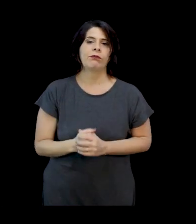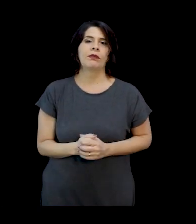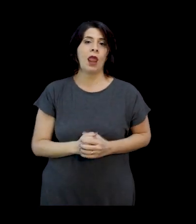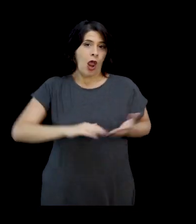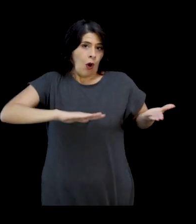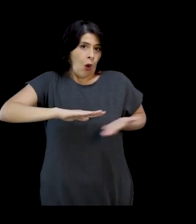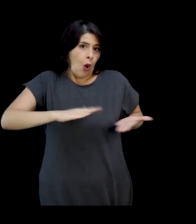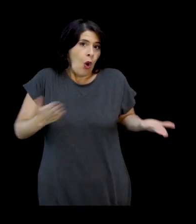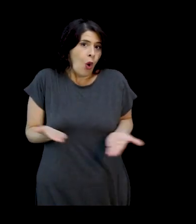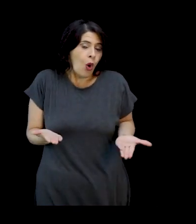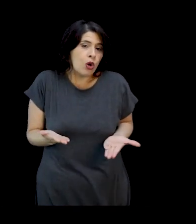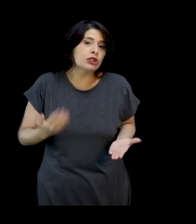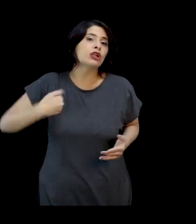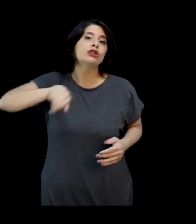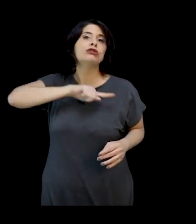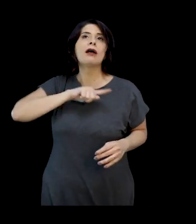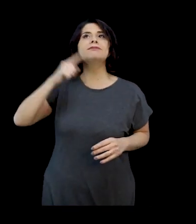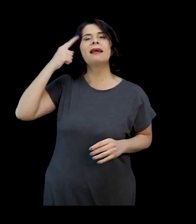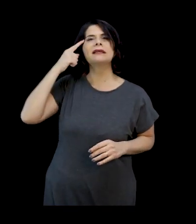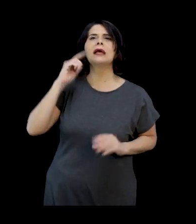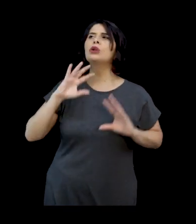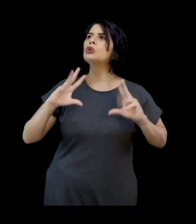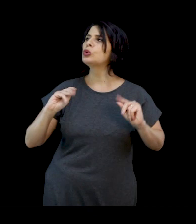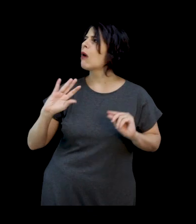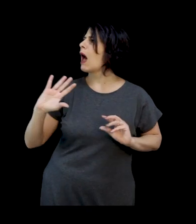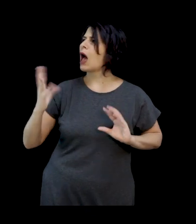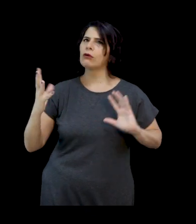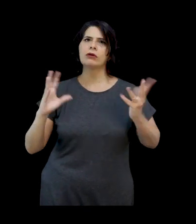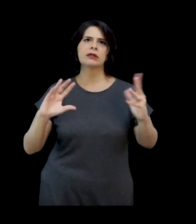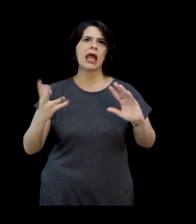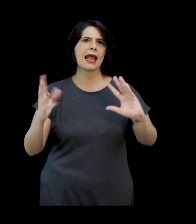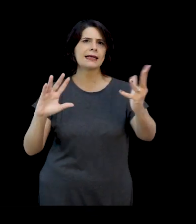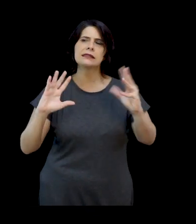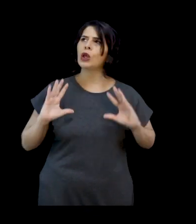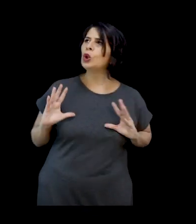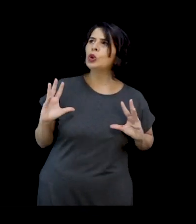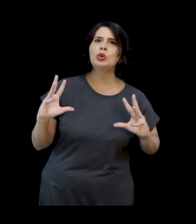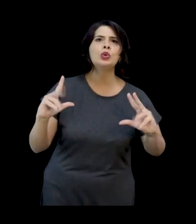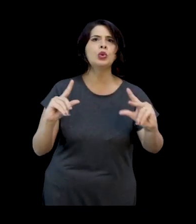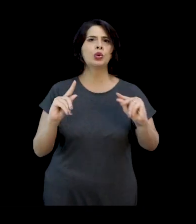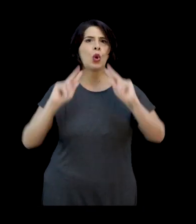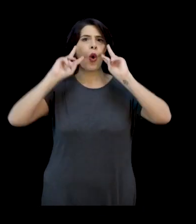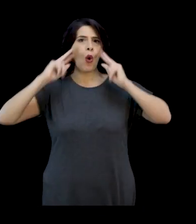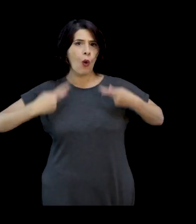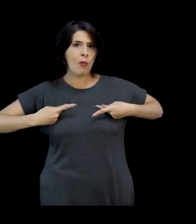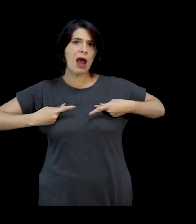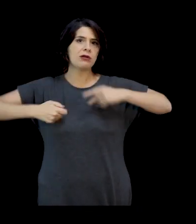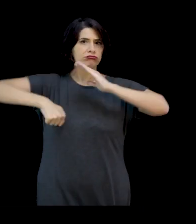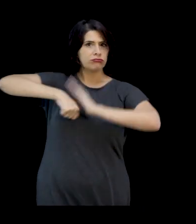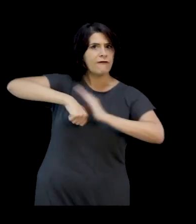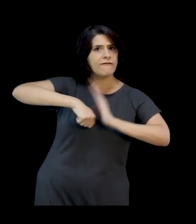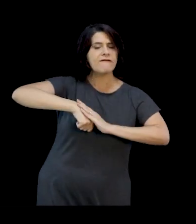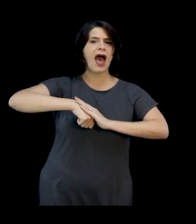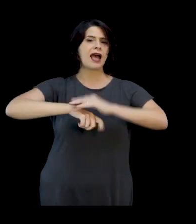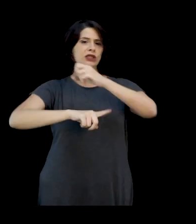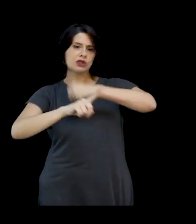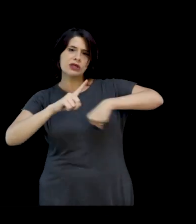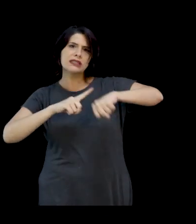a tratar todo fenômeno, tudo aquilo que é realizado pelo homem socialmente, como um fenômeno